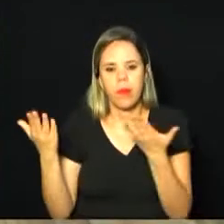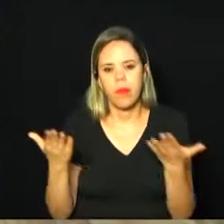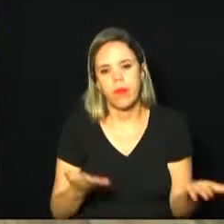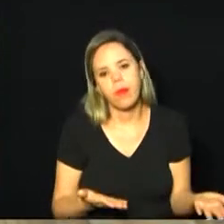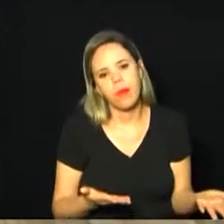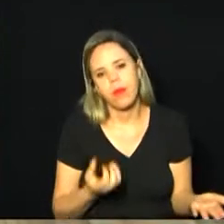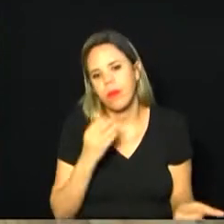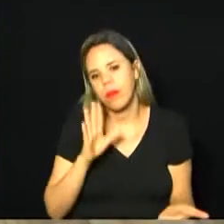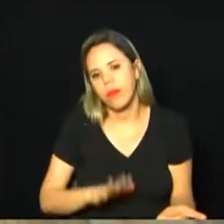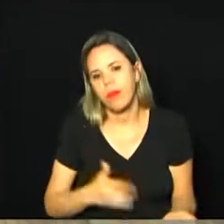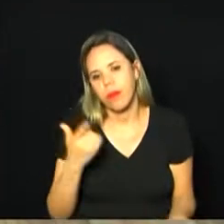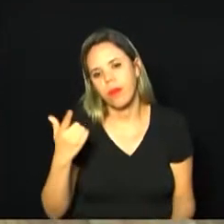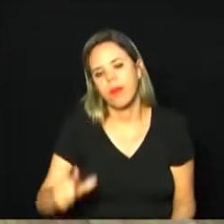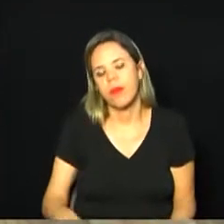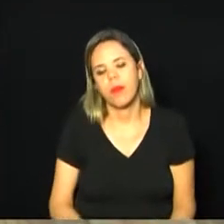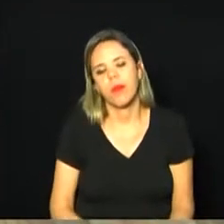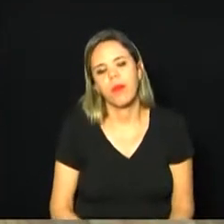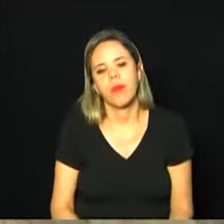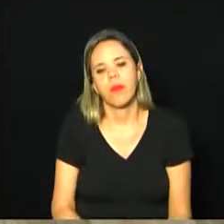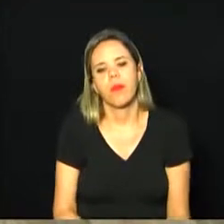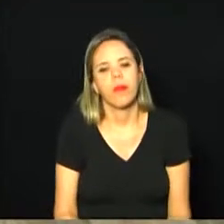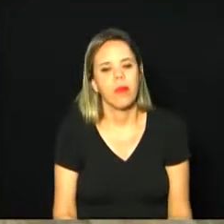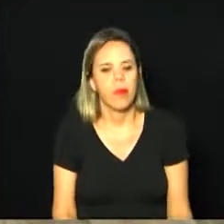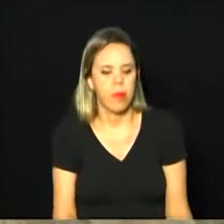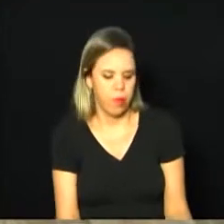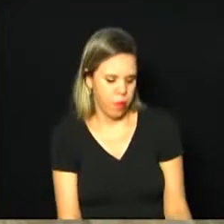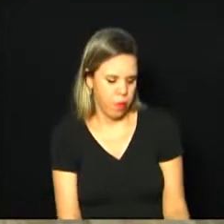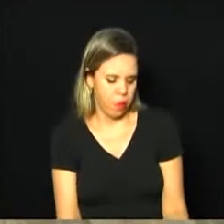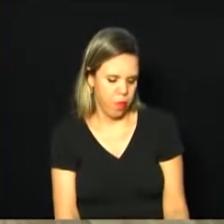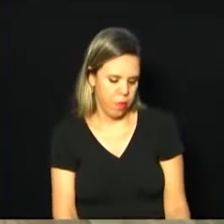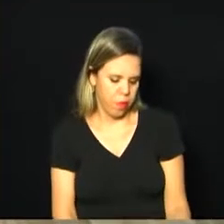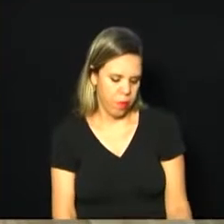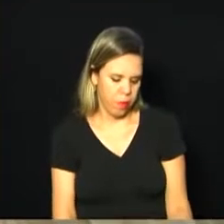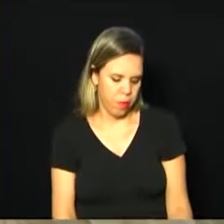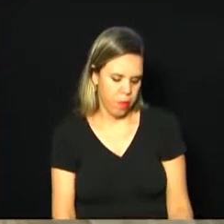bem-vindo e boa tarde mais uma vez ao câmera notícia é